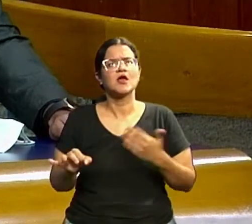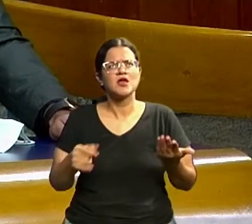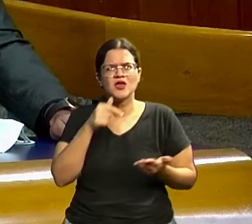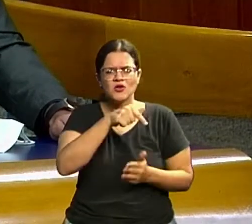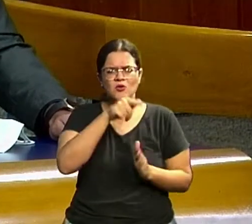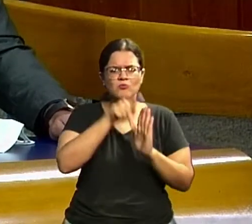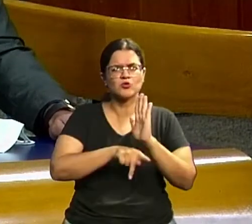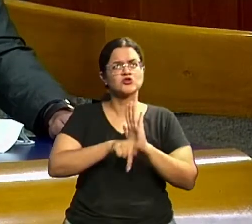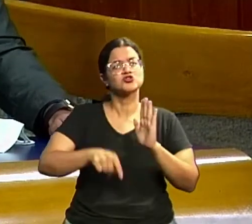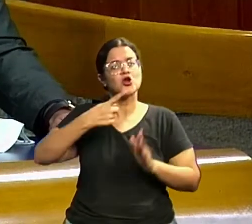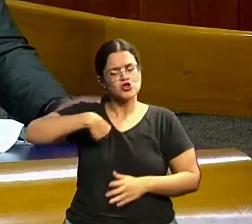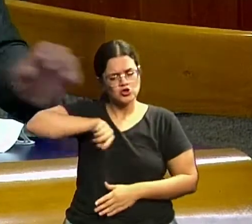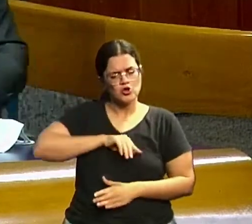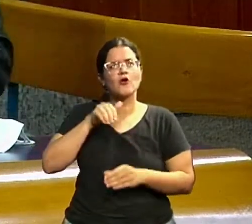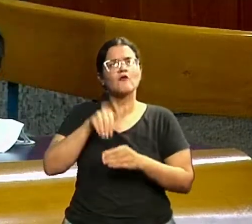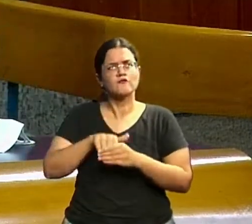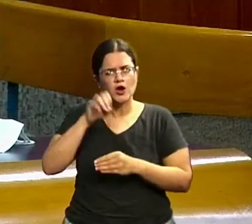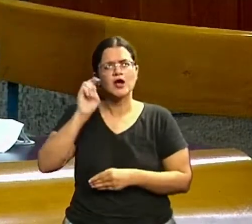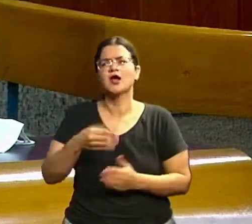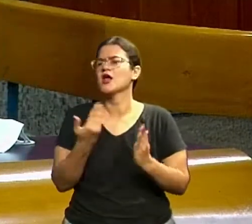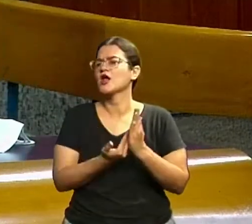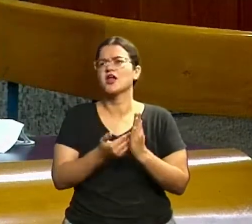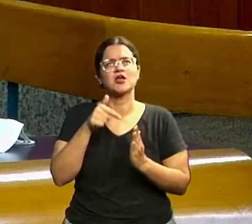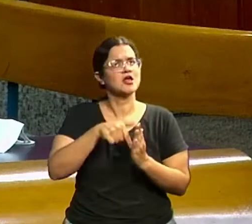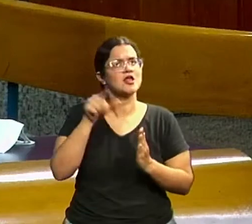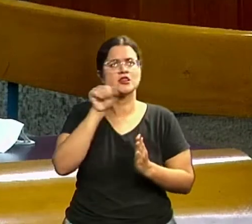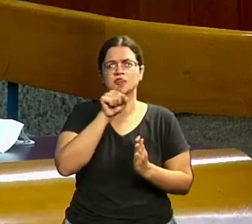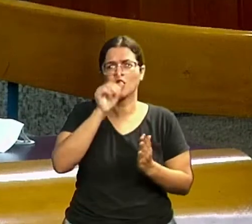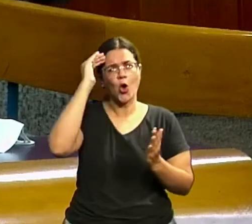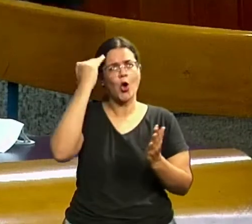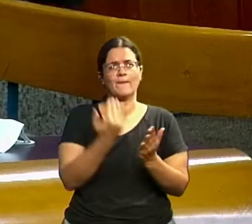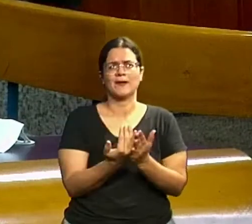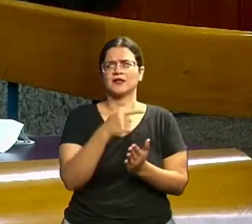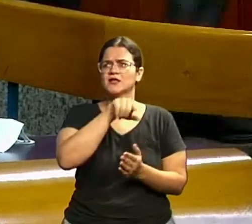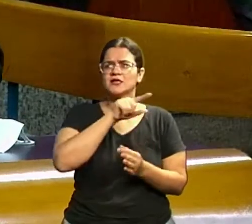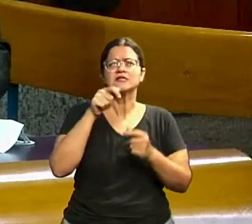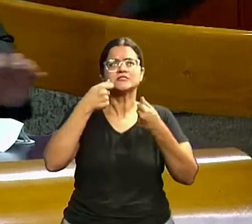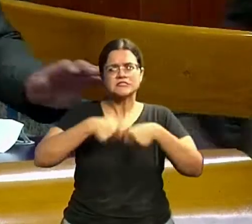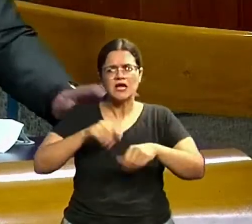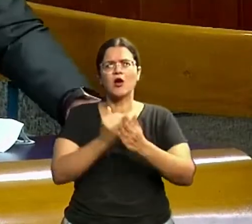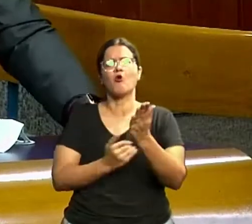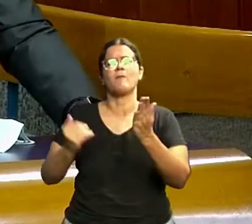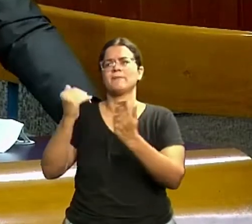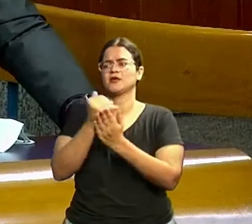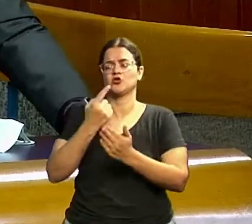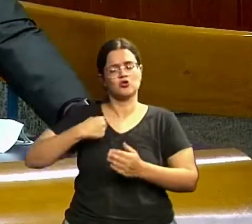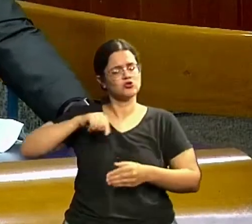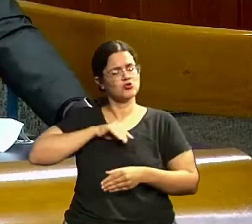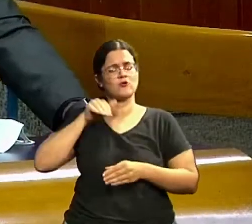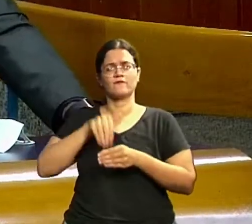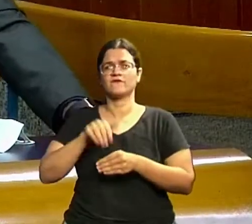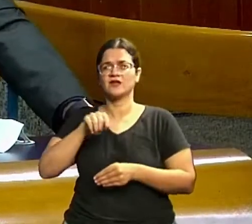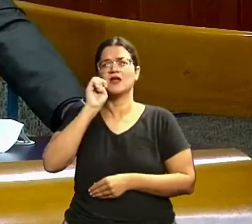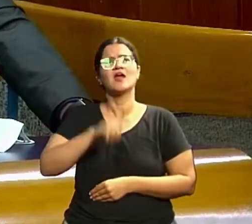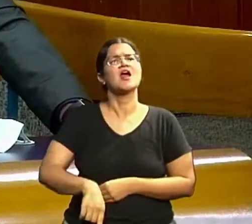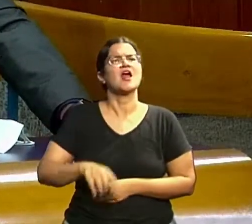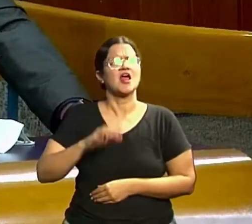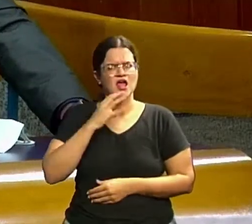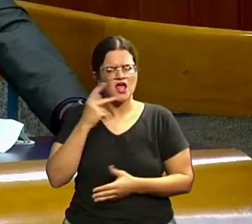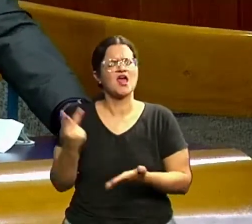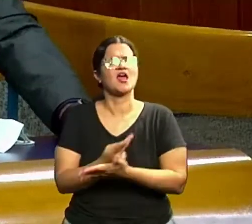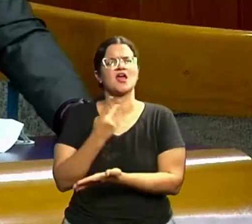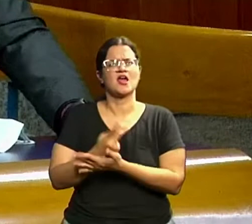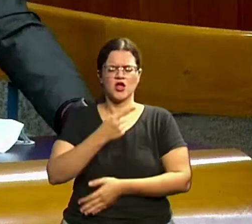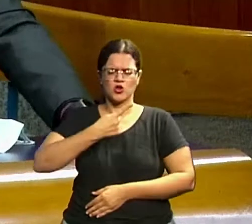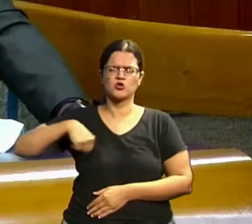o projeto que nós votamos foi dessa forma. Ele não está sendo aplicado dessa forma. Então, o que está fazendo é uma covardia para